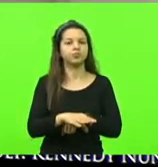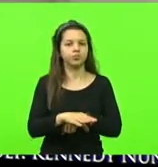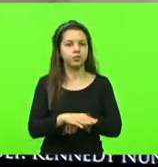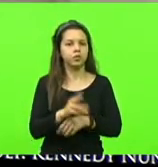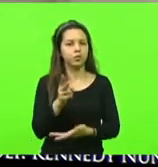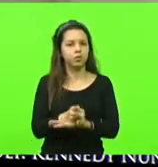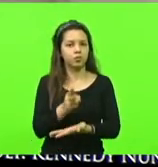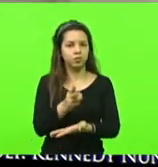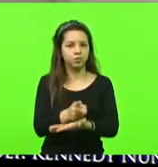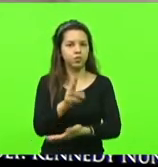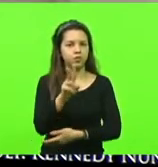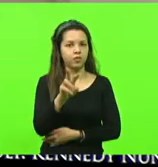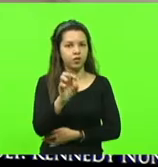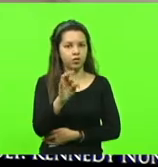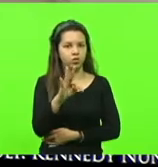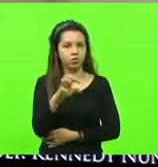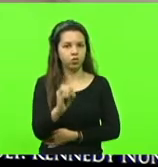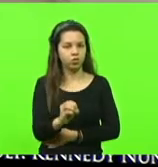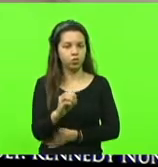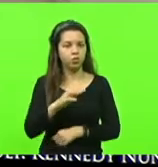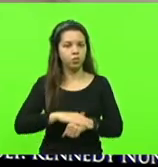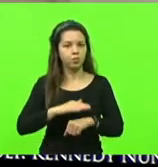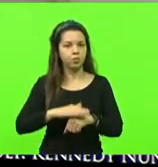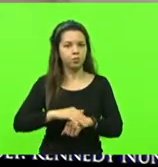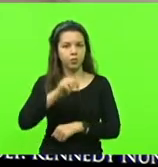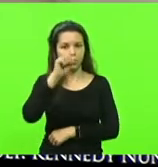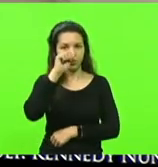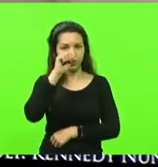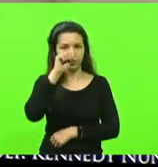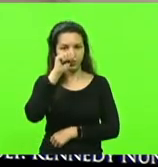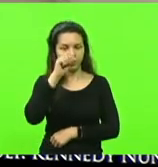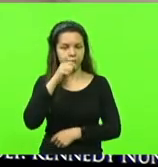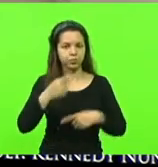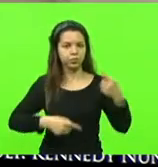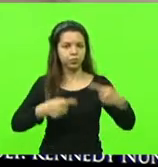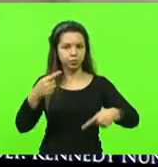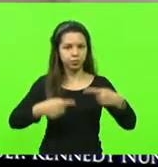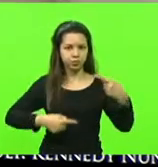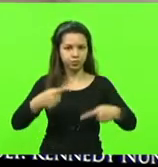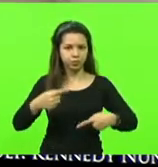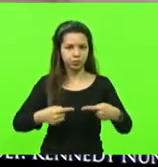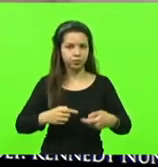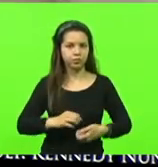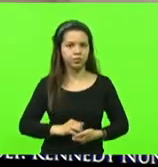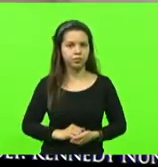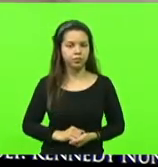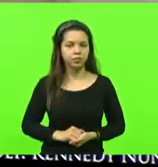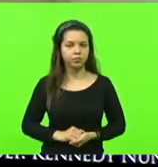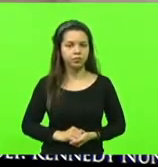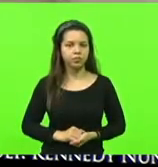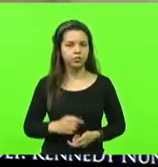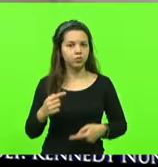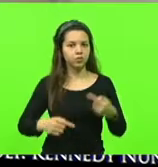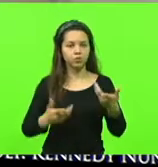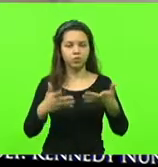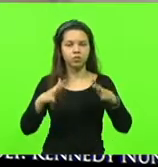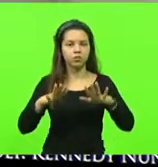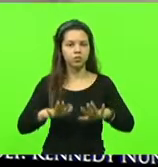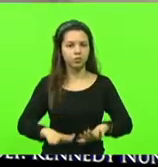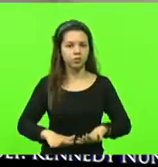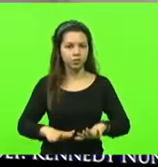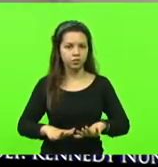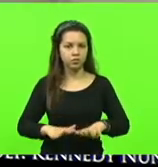veto, relator deputado João Amin. Em discussão, não havendo quem queira